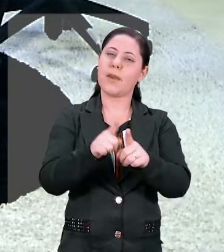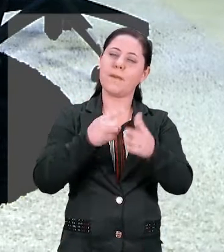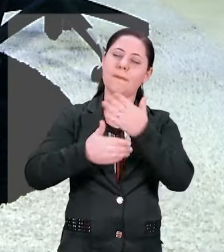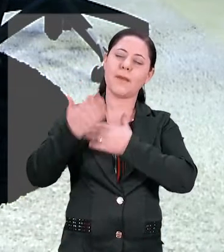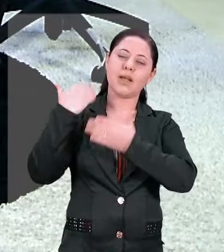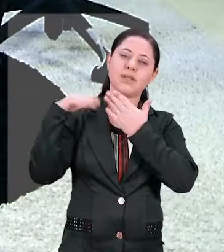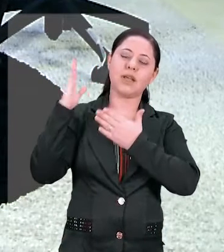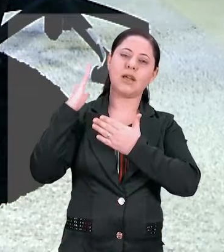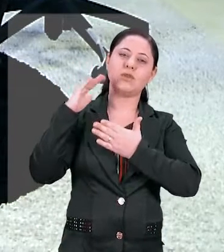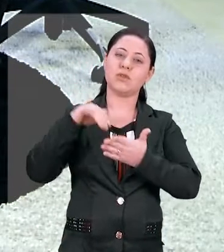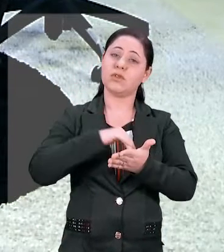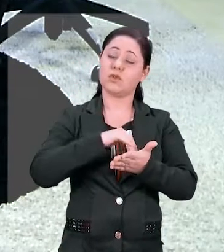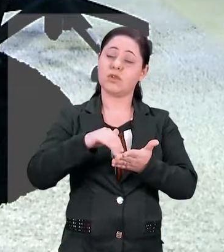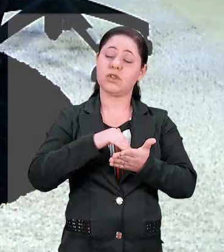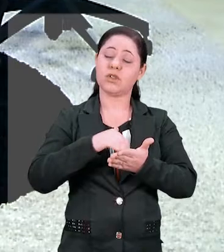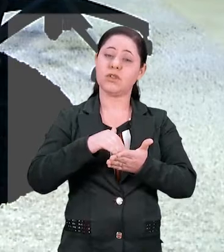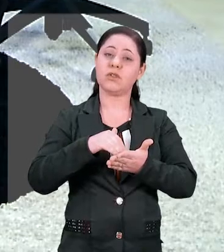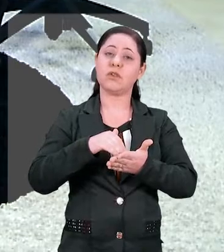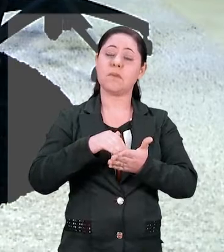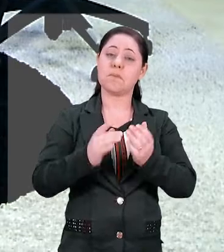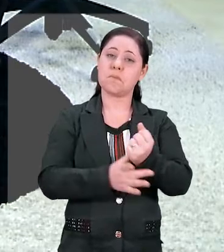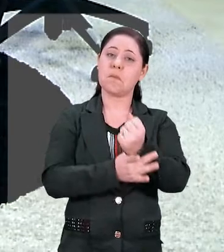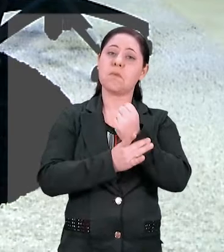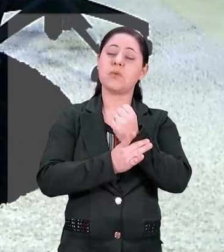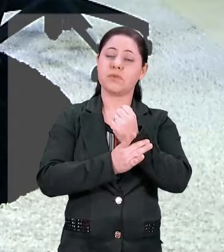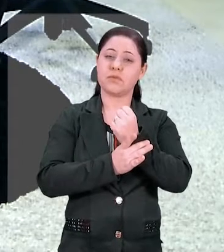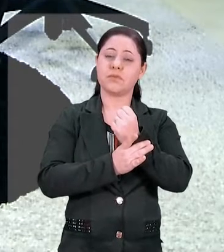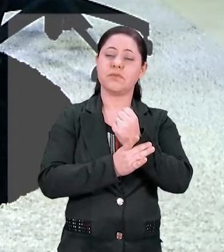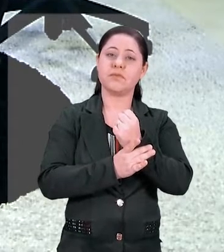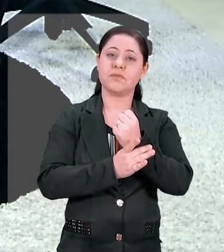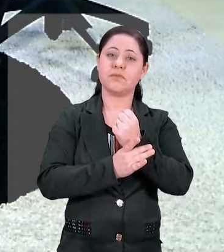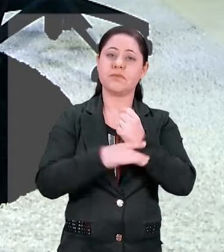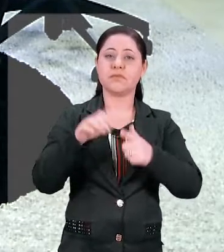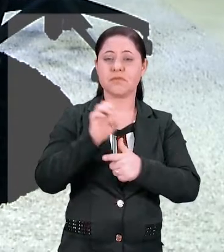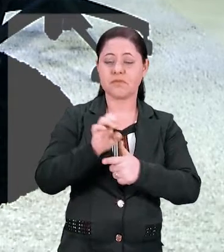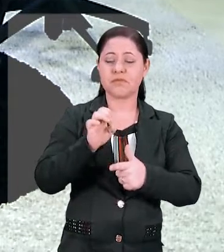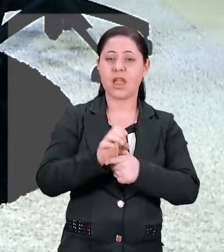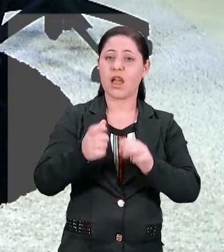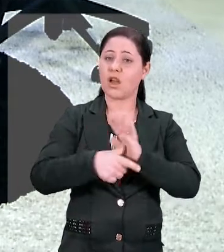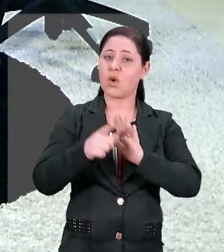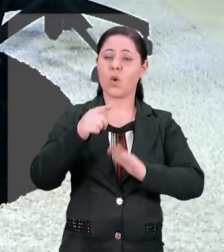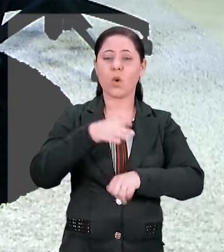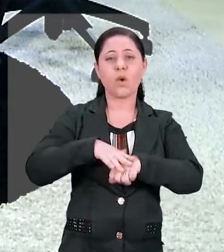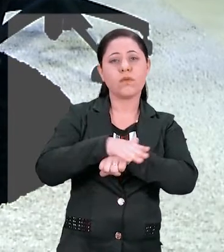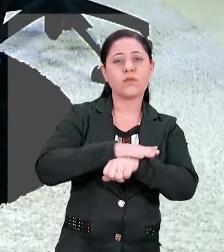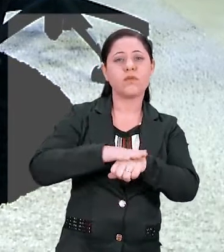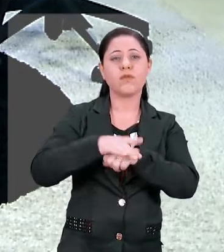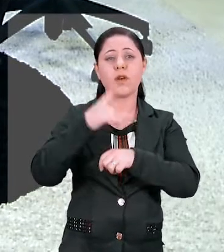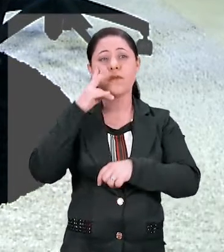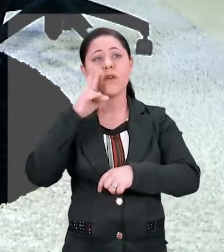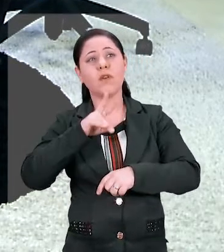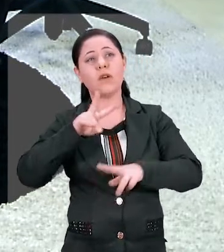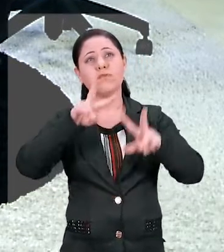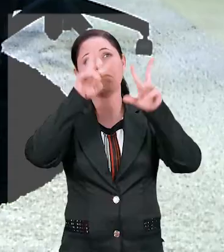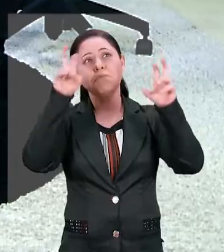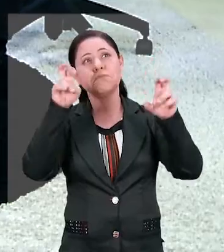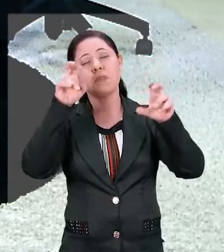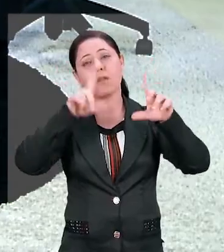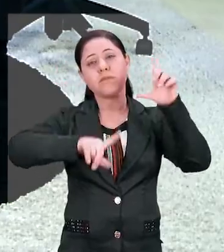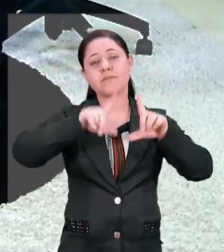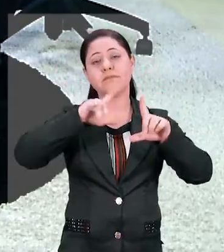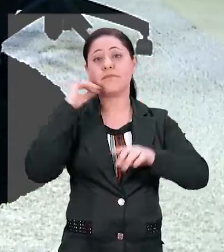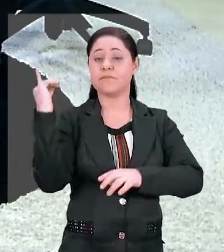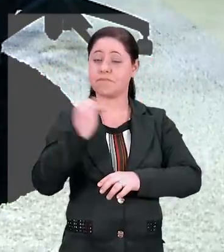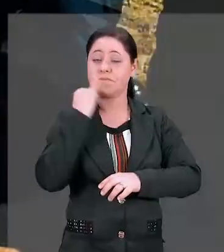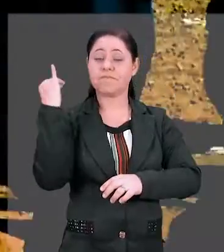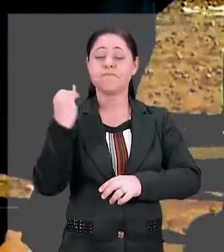Segurança Pública do Estado. Antes de conversar com essas nossas autoridades, vamos observar uma matéria importante.